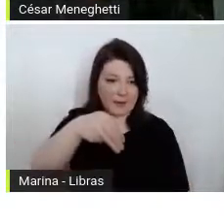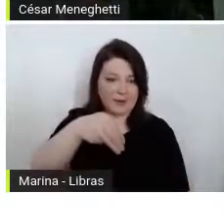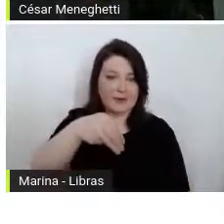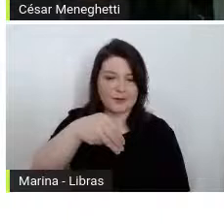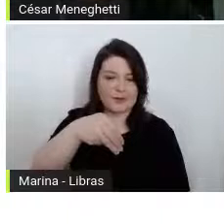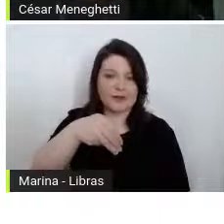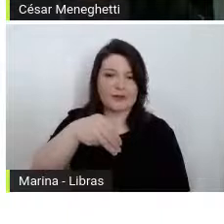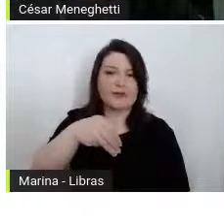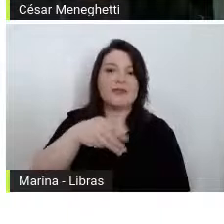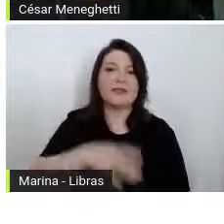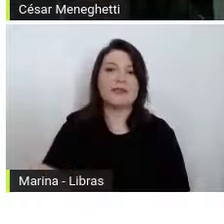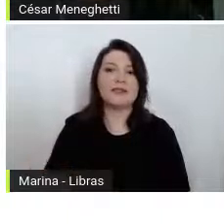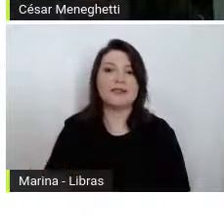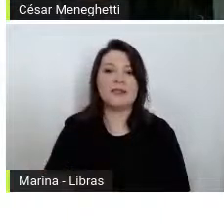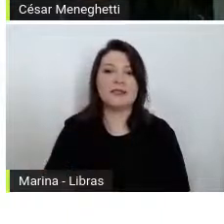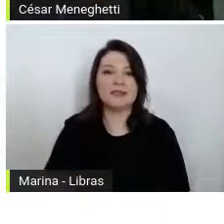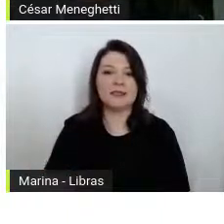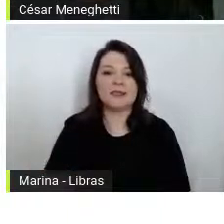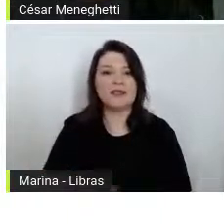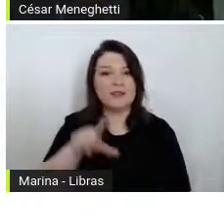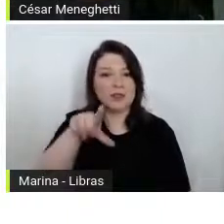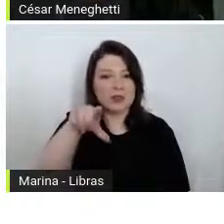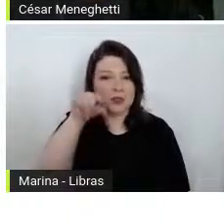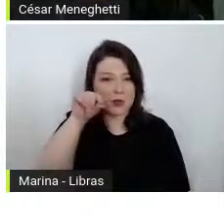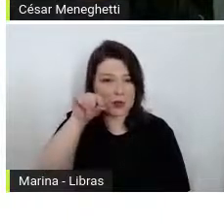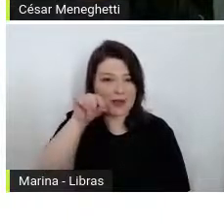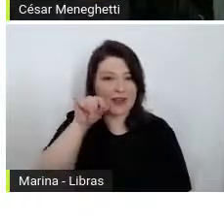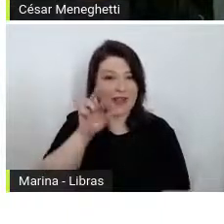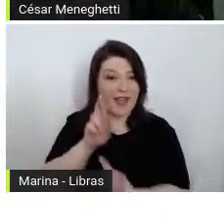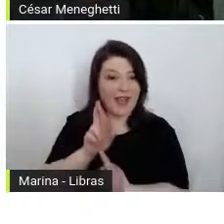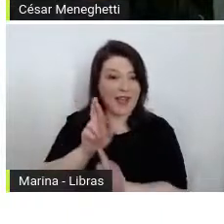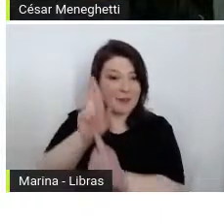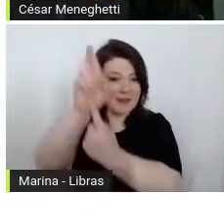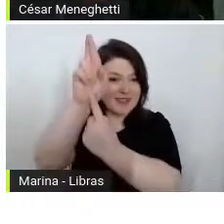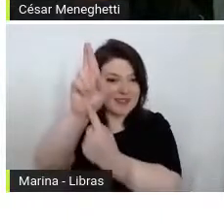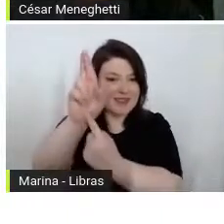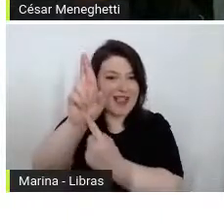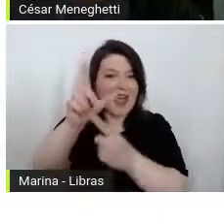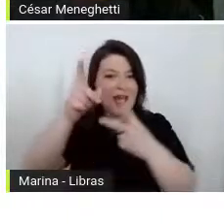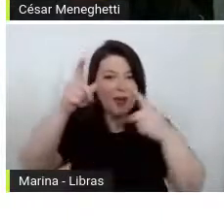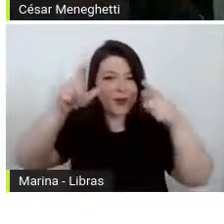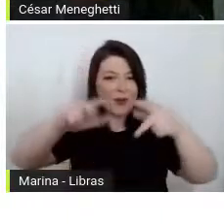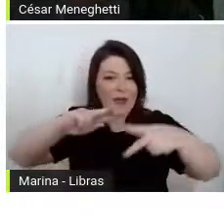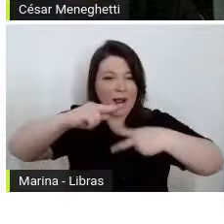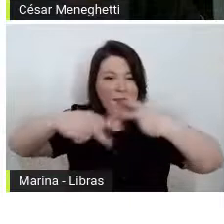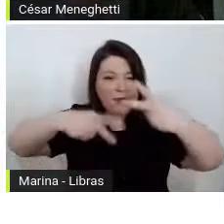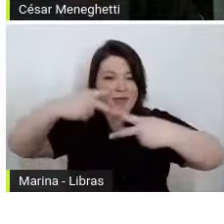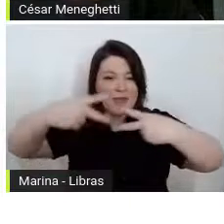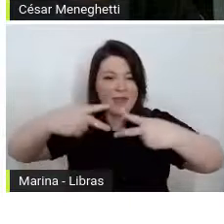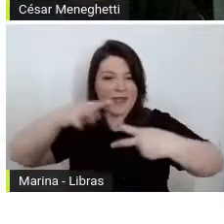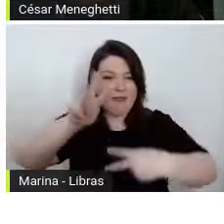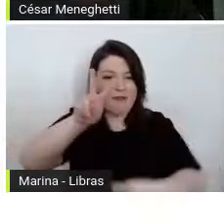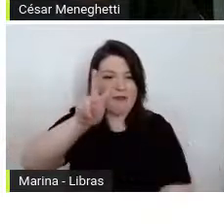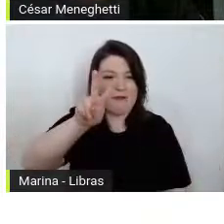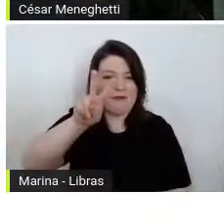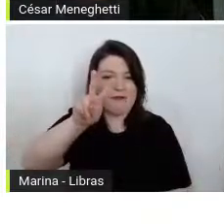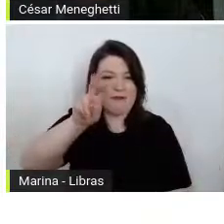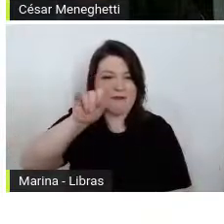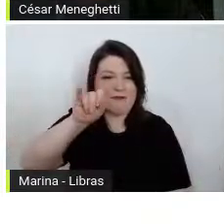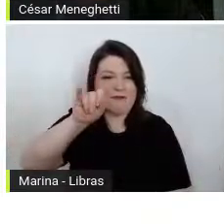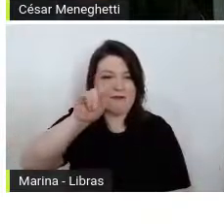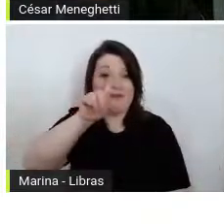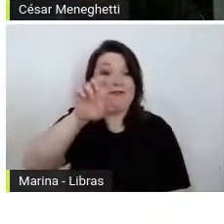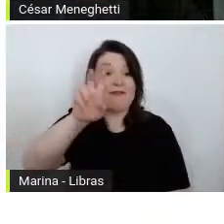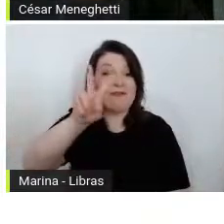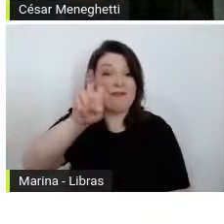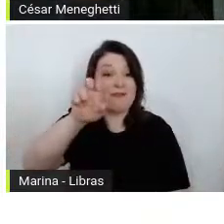para se representar lá na Bienal de Veneza, numa ilha, chama Ilha de San